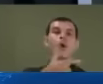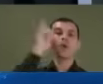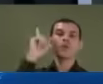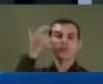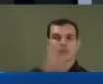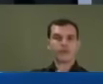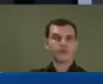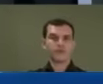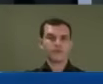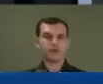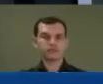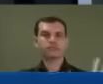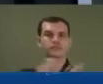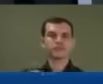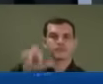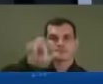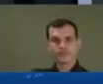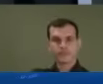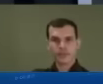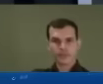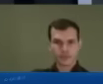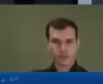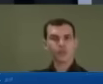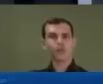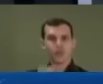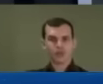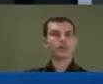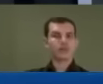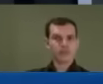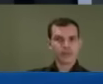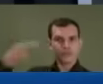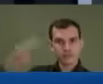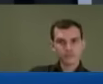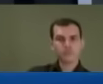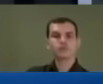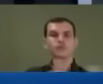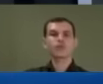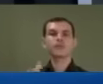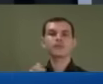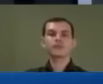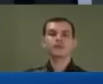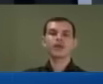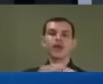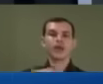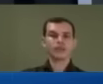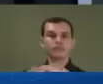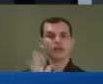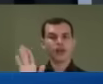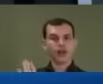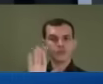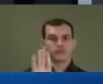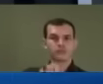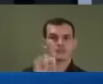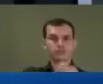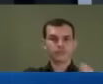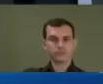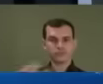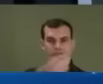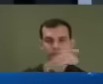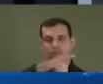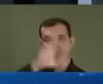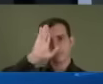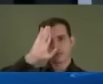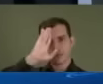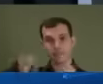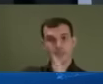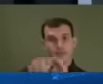destaquei que há acordo do governo do presidente Lula em assegurar e concretizar o auxílio moradia para os militares do Distrito